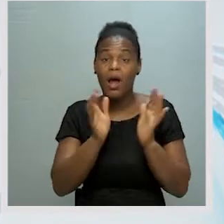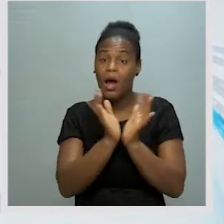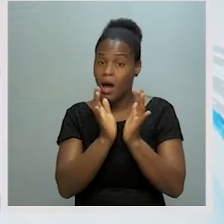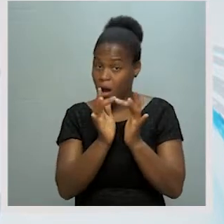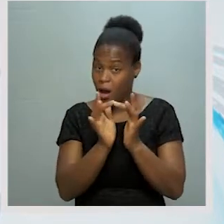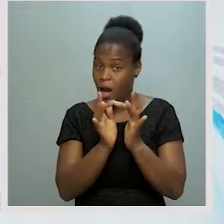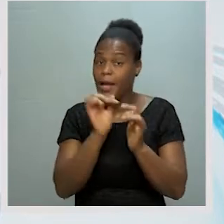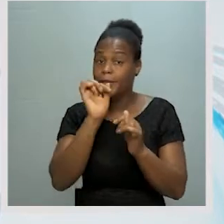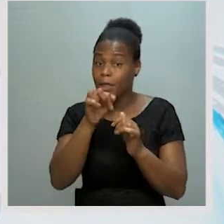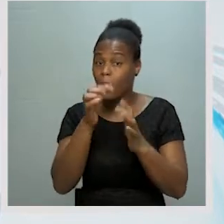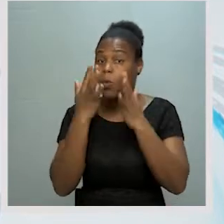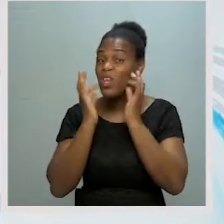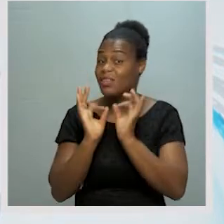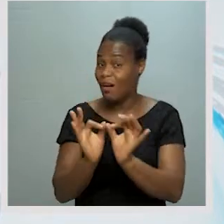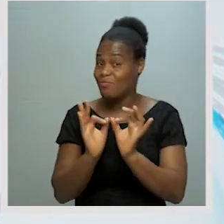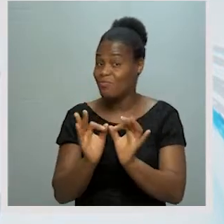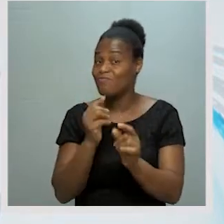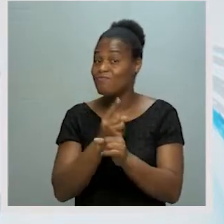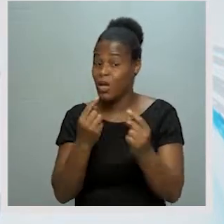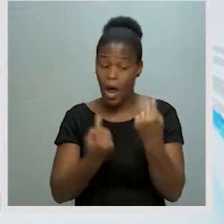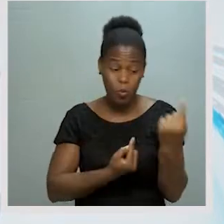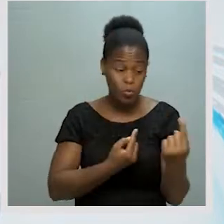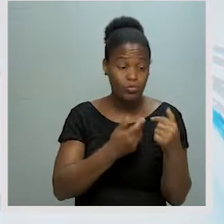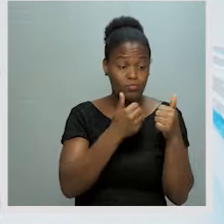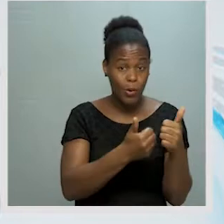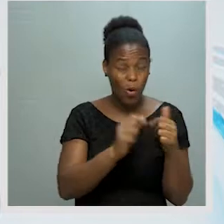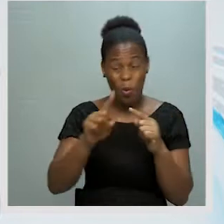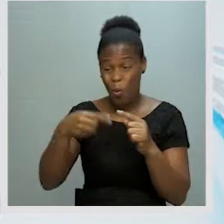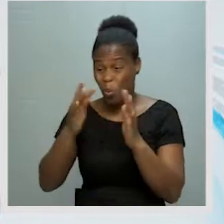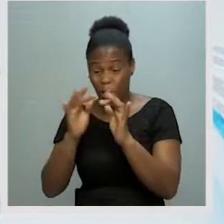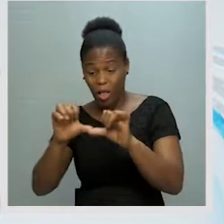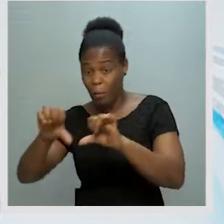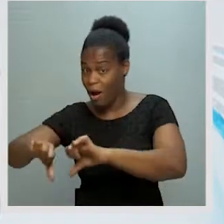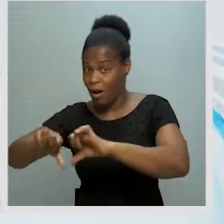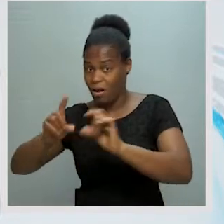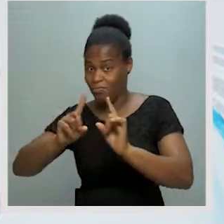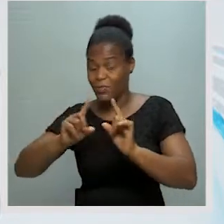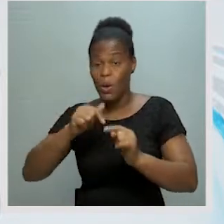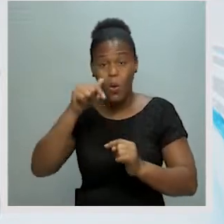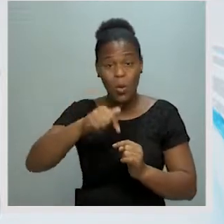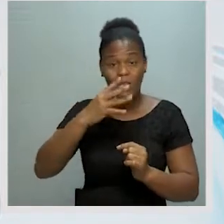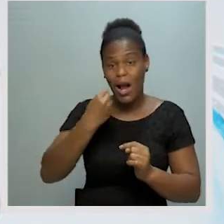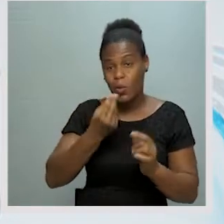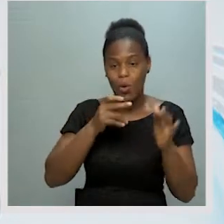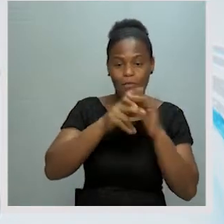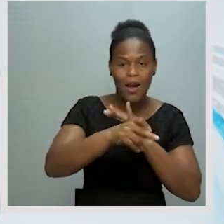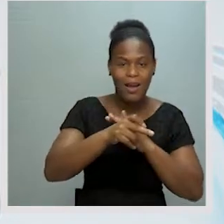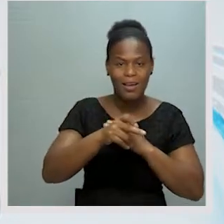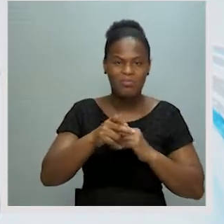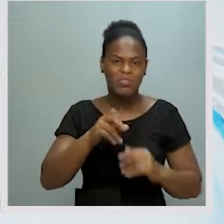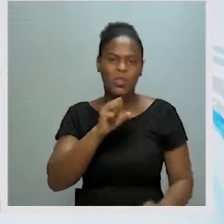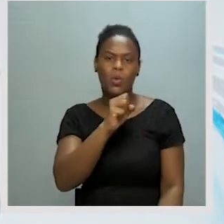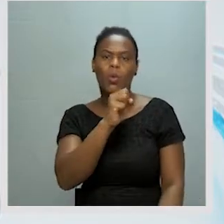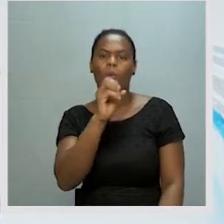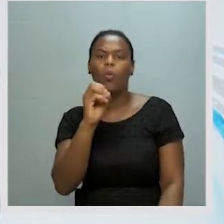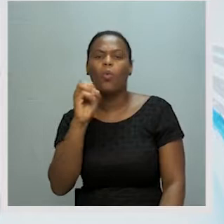sim, mas com cuidado, porque há uns que servem e há outros que não. Hoje em dia, os alunos vão diretamente ao Google